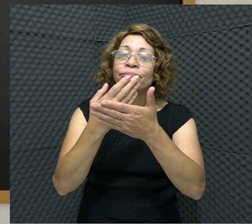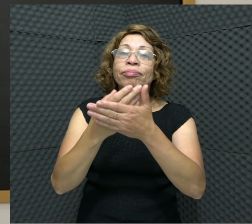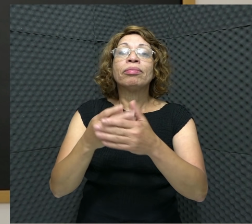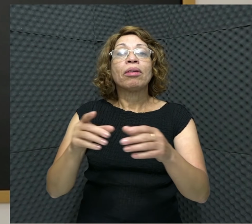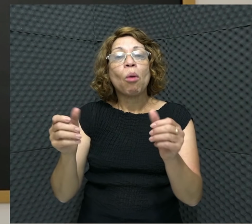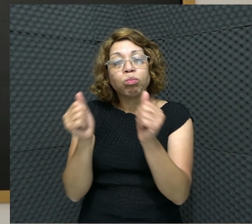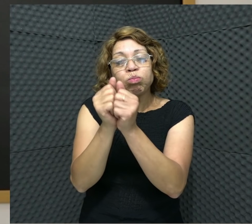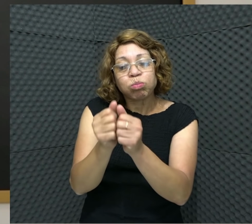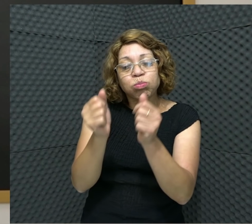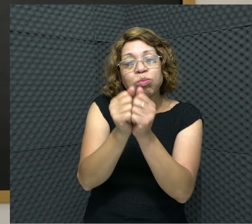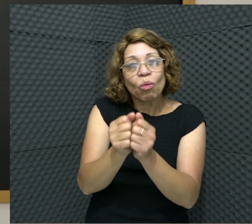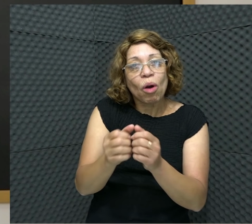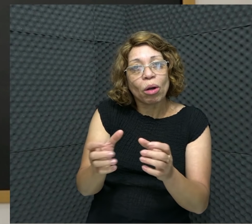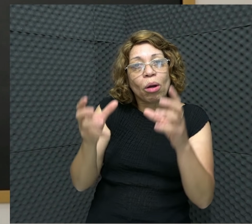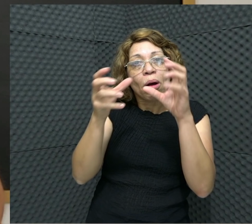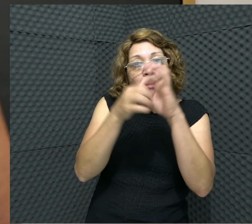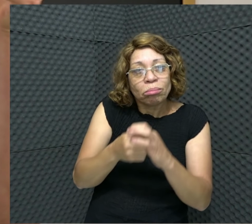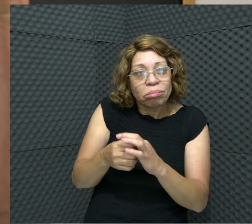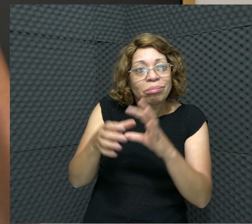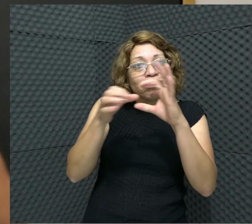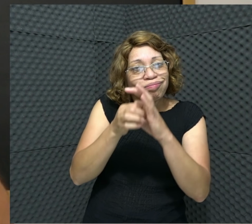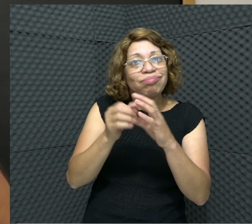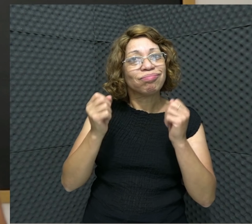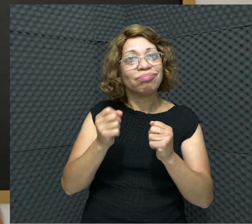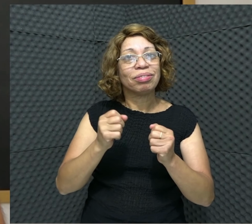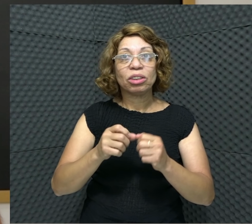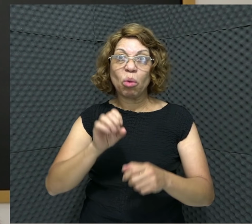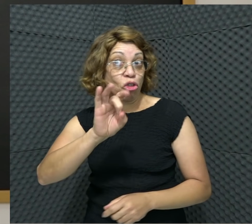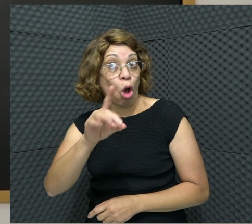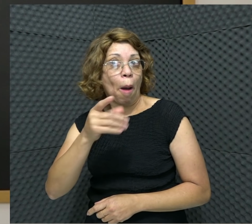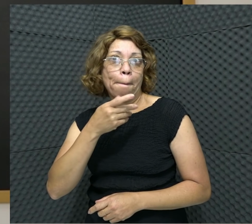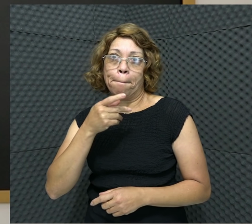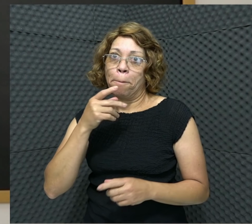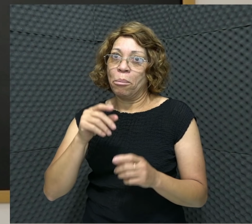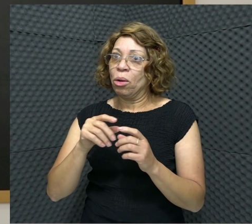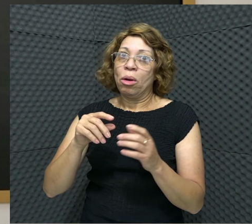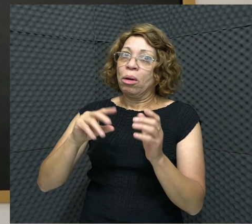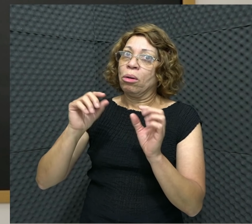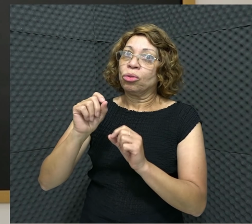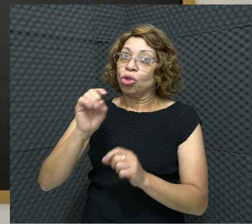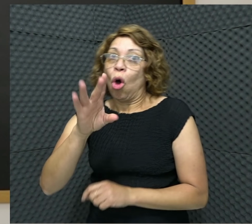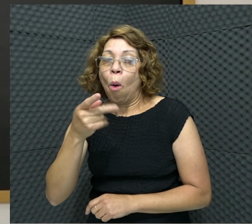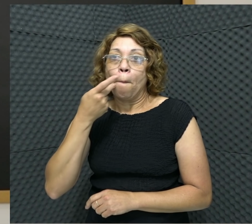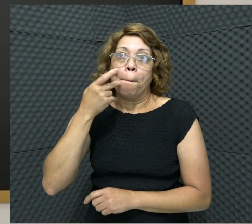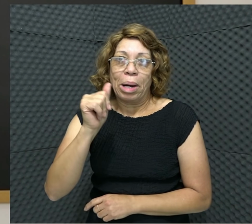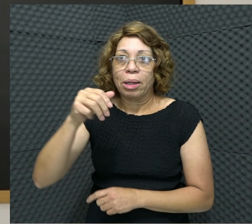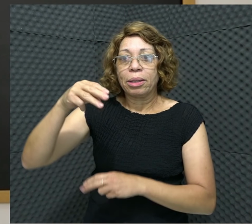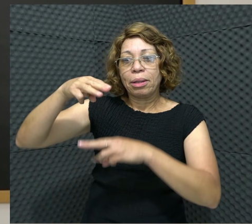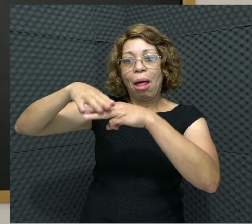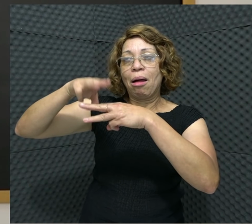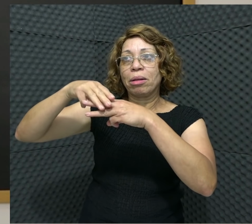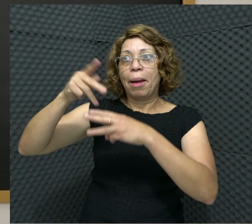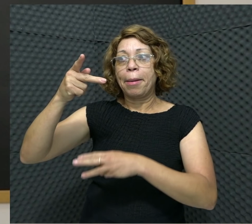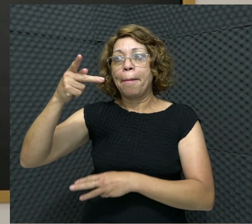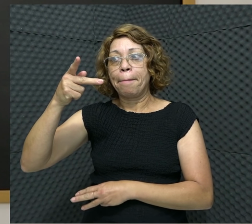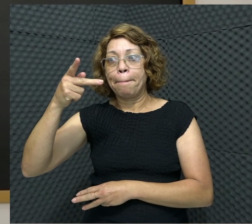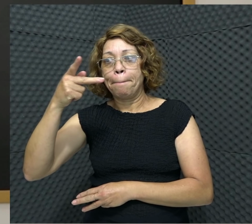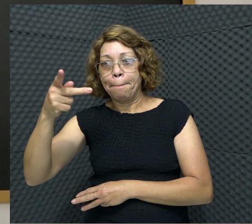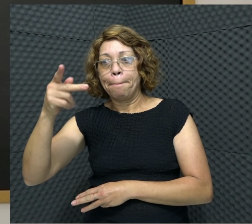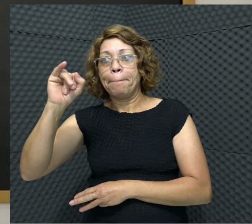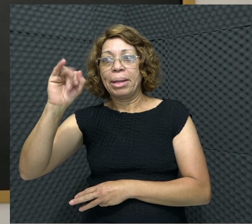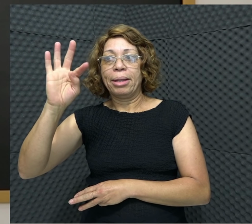ciência contribuíram. A matemática ela é o que é hoje não por causa de Pitágoras, ele foi considerado o pai.